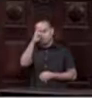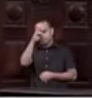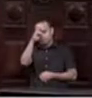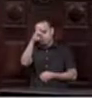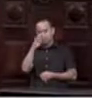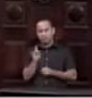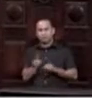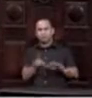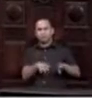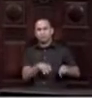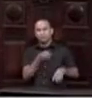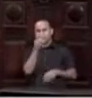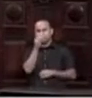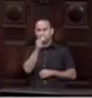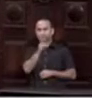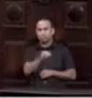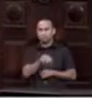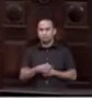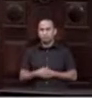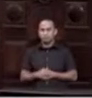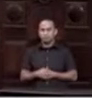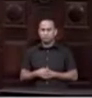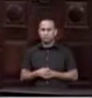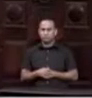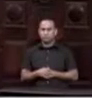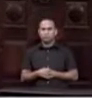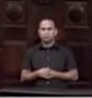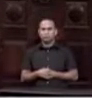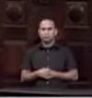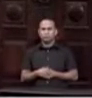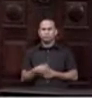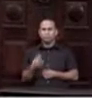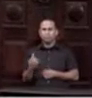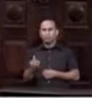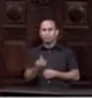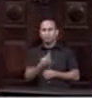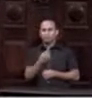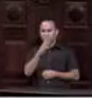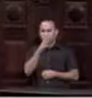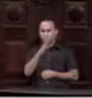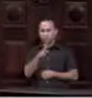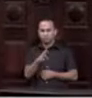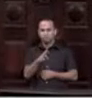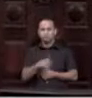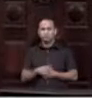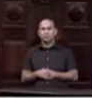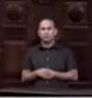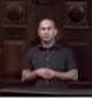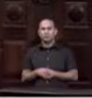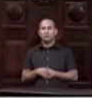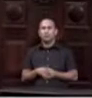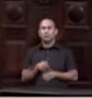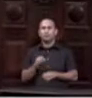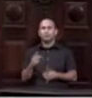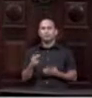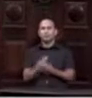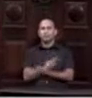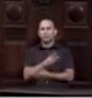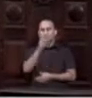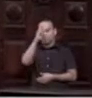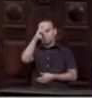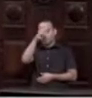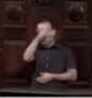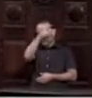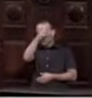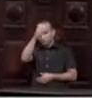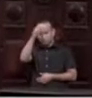Ernesto. Nós não deixamos de aqui denunciar a situação dos hospitais públicos, em